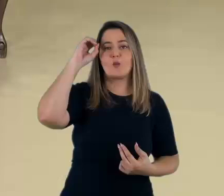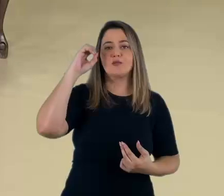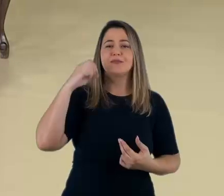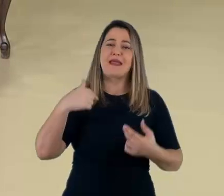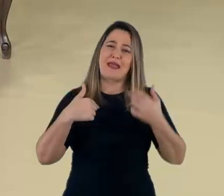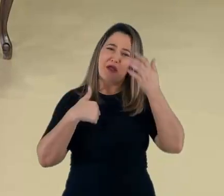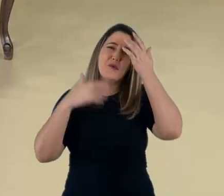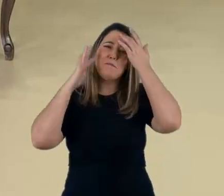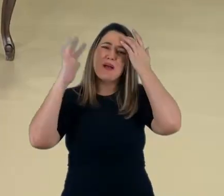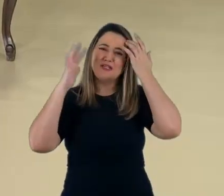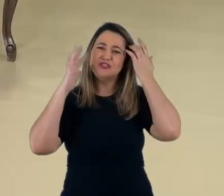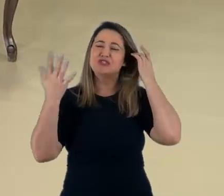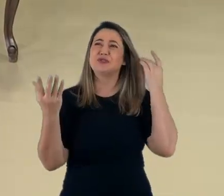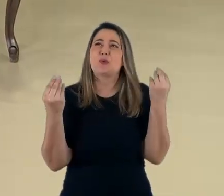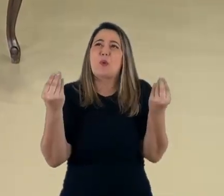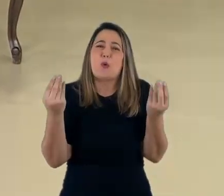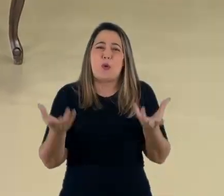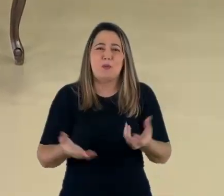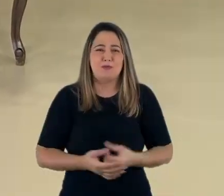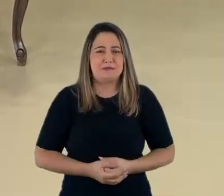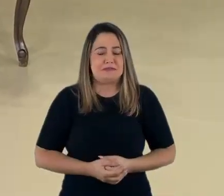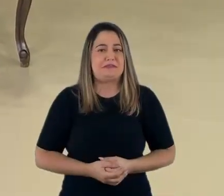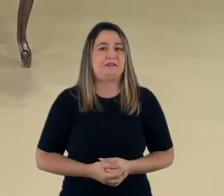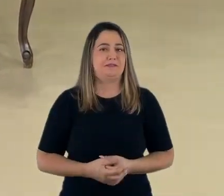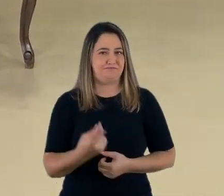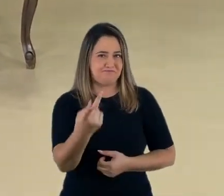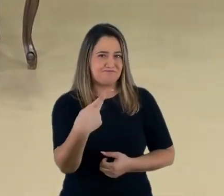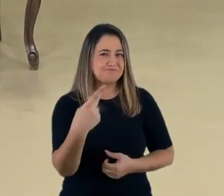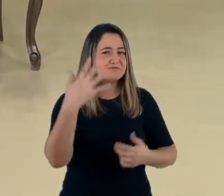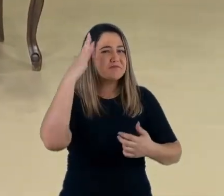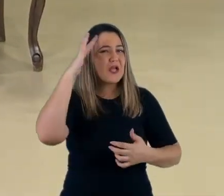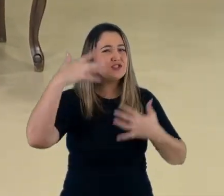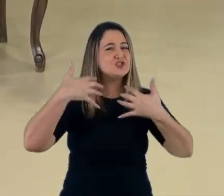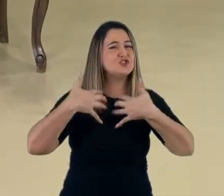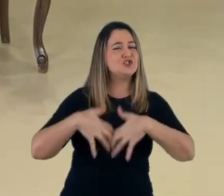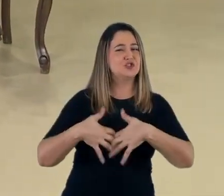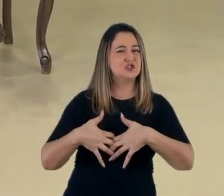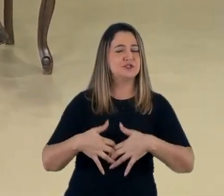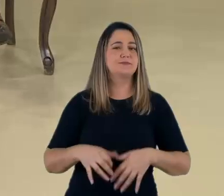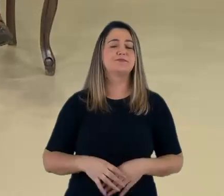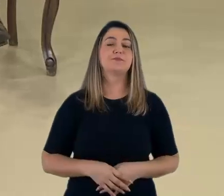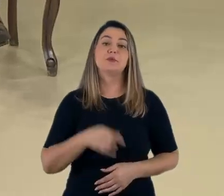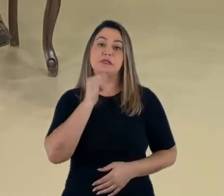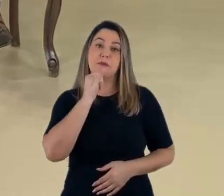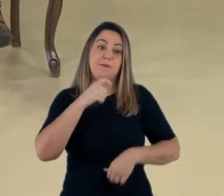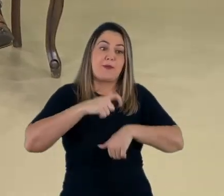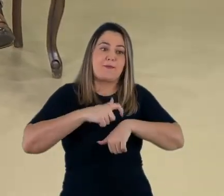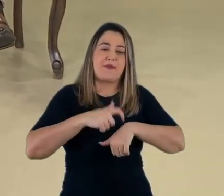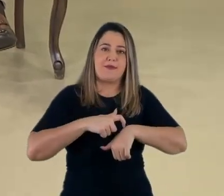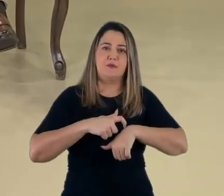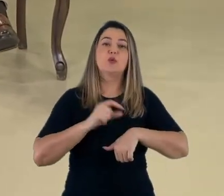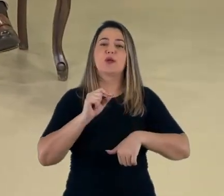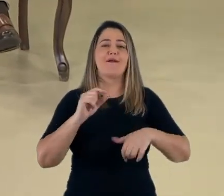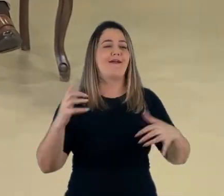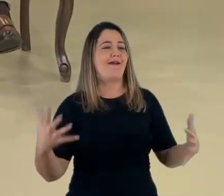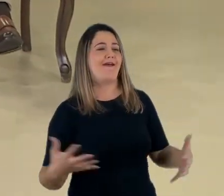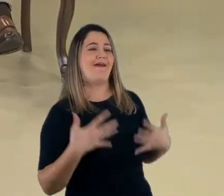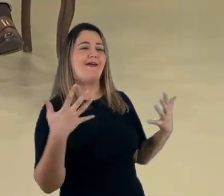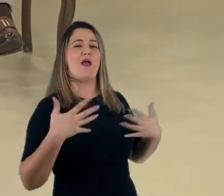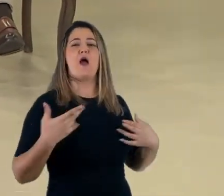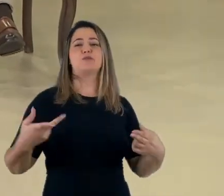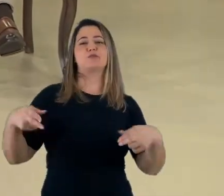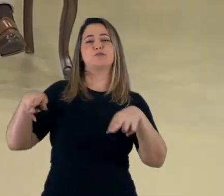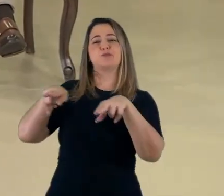e eu quero levar você a refletir sobre isso comigo. Imagine só, num primeiro momento, todo mundo na orgia, na